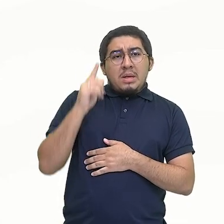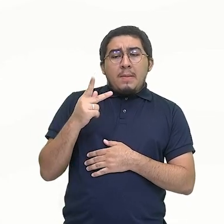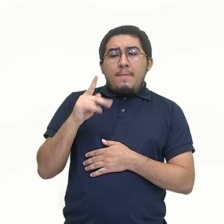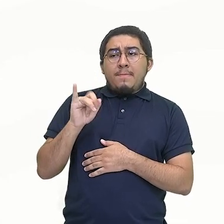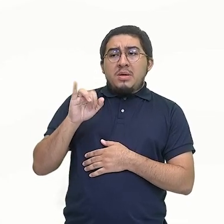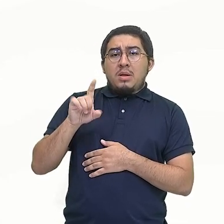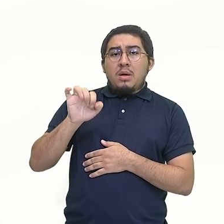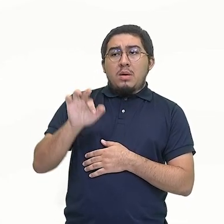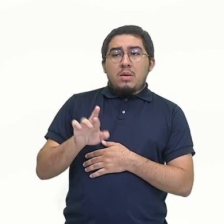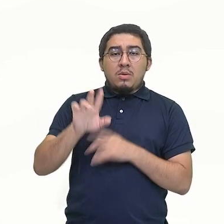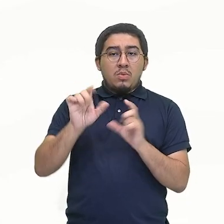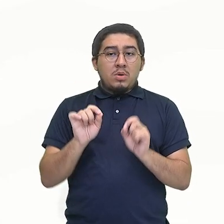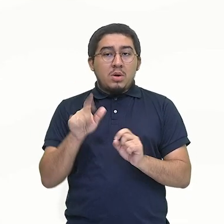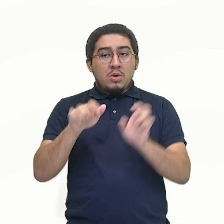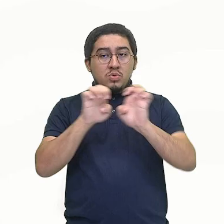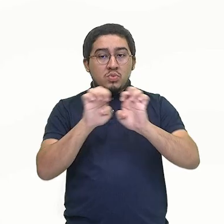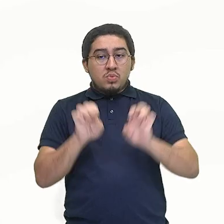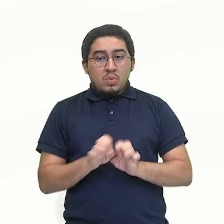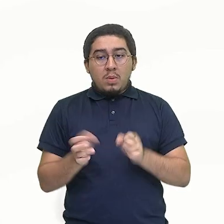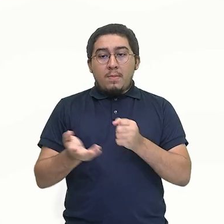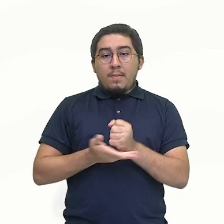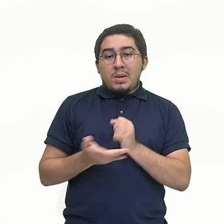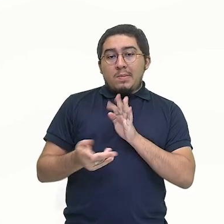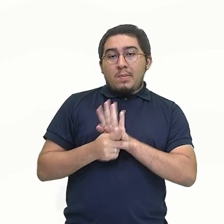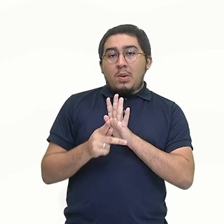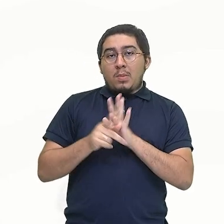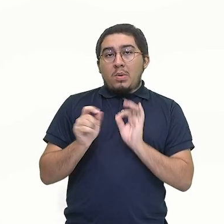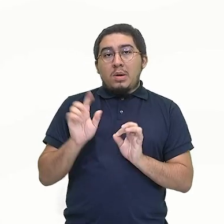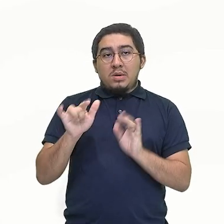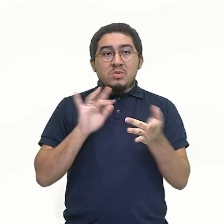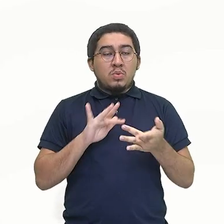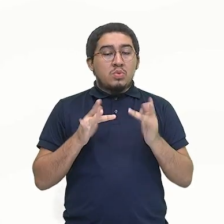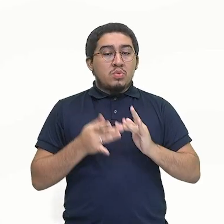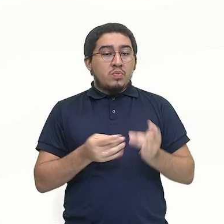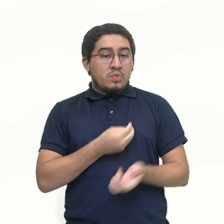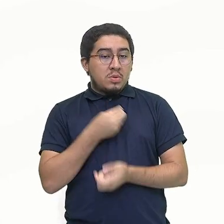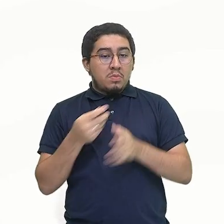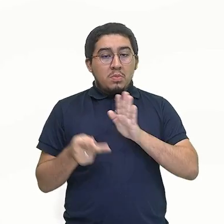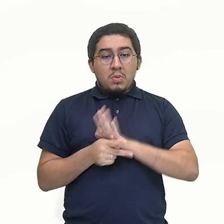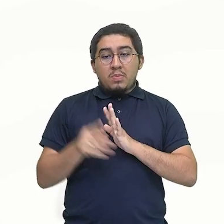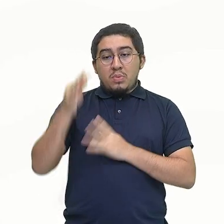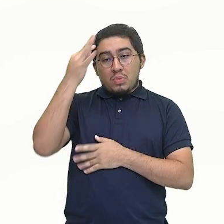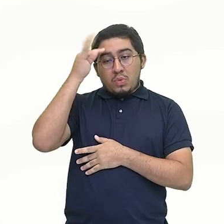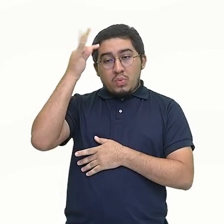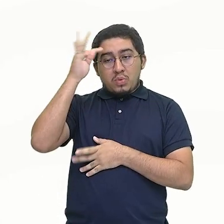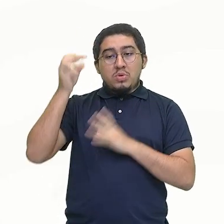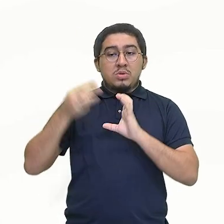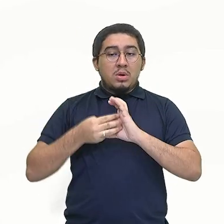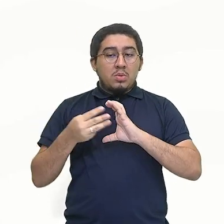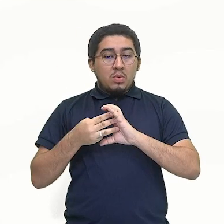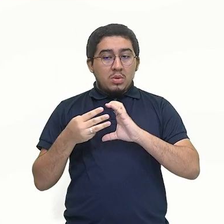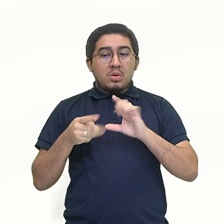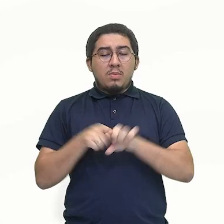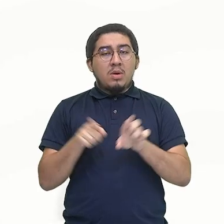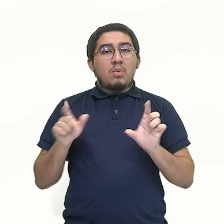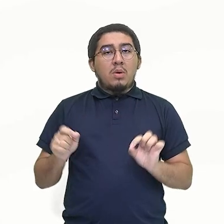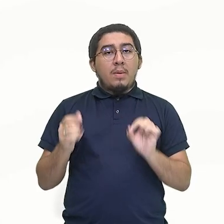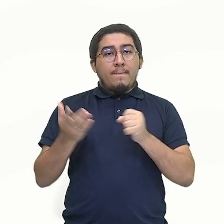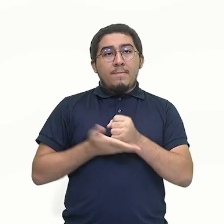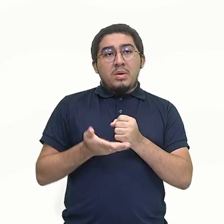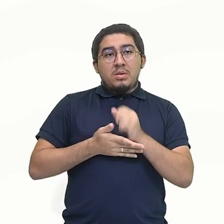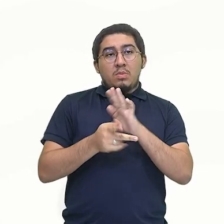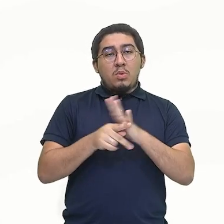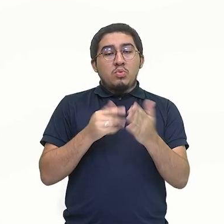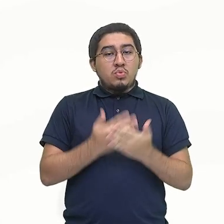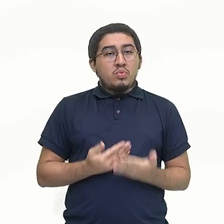que ela é construída sob essa realidade, sobre essa teoria celular e fundamenta o estudo